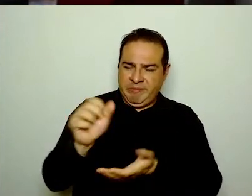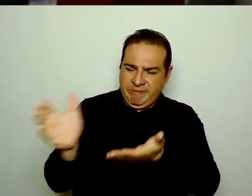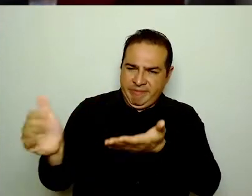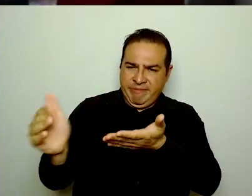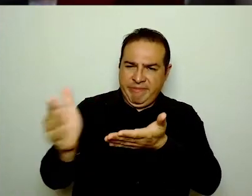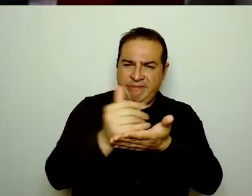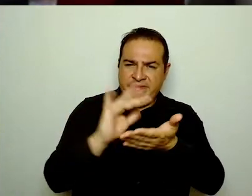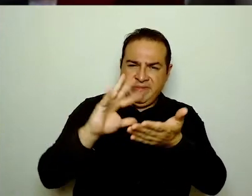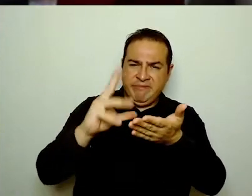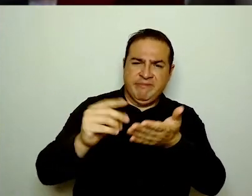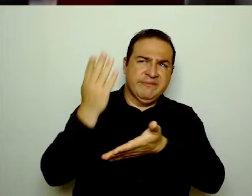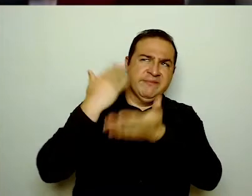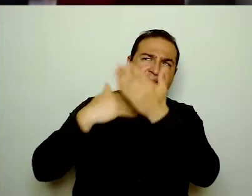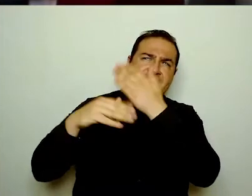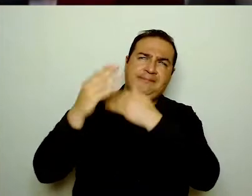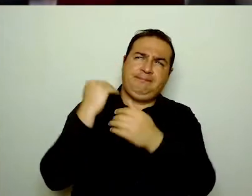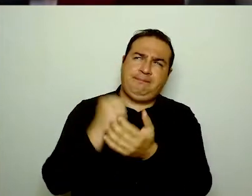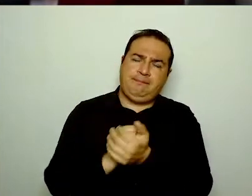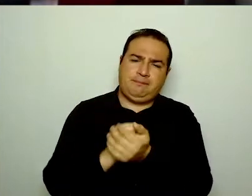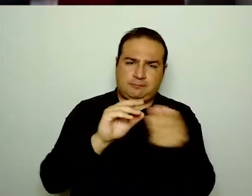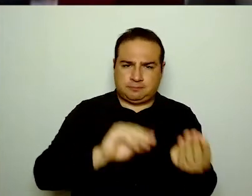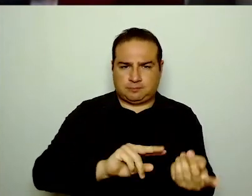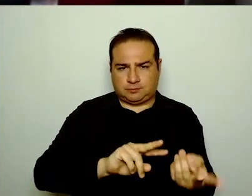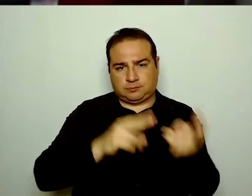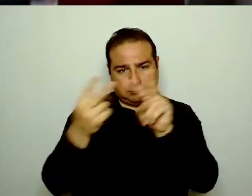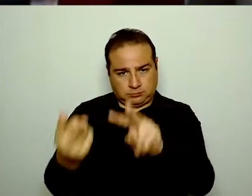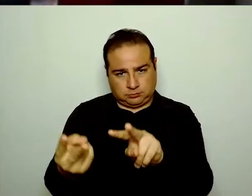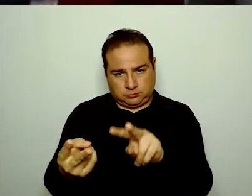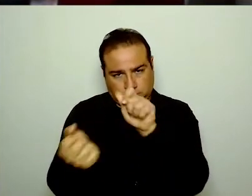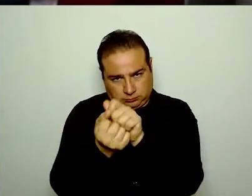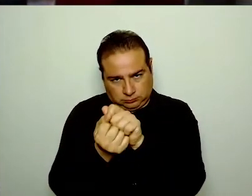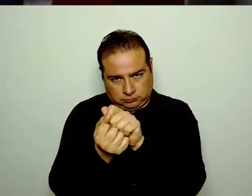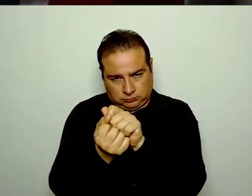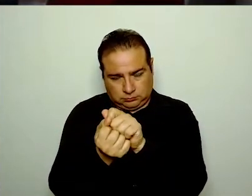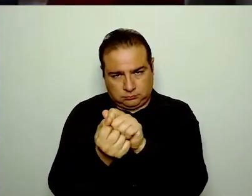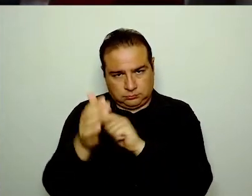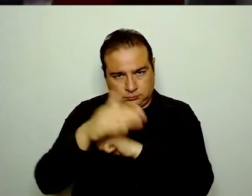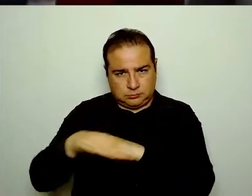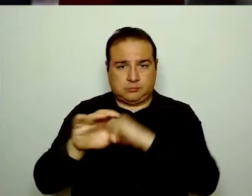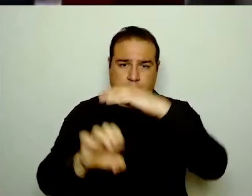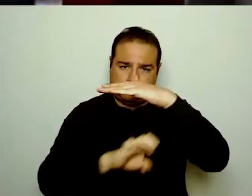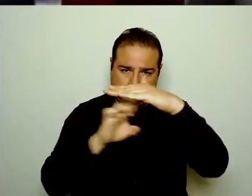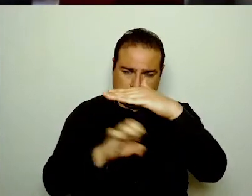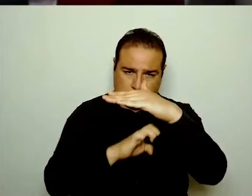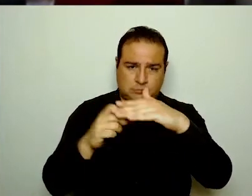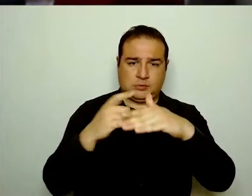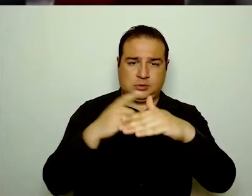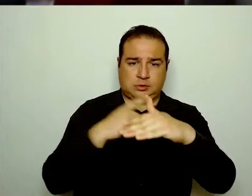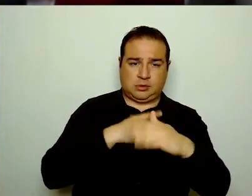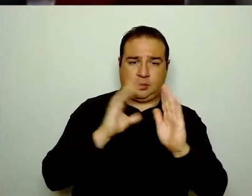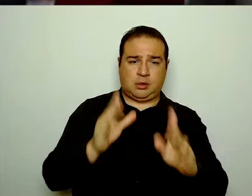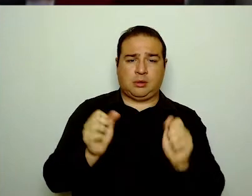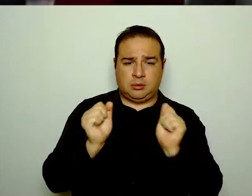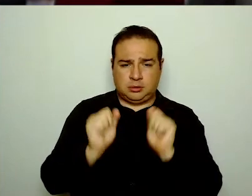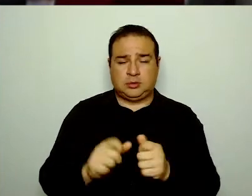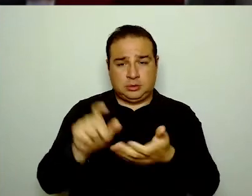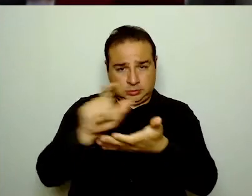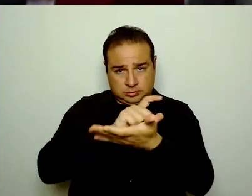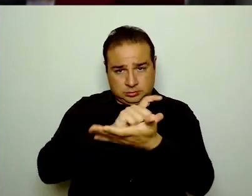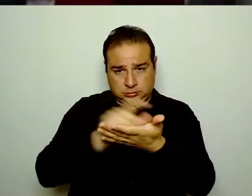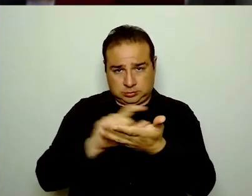Esses dados eram, na época, transferidos para empresas